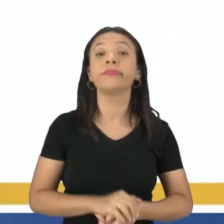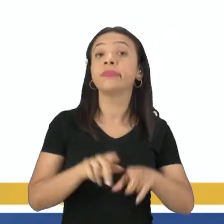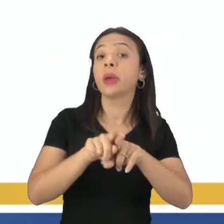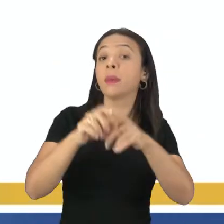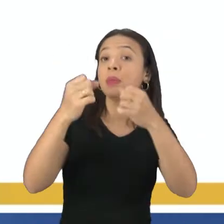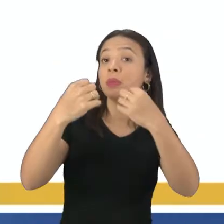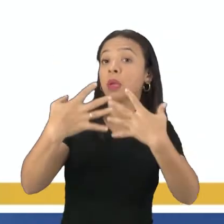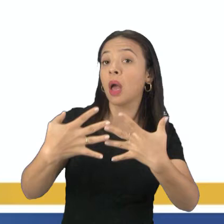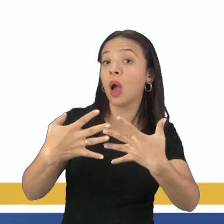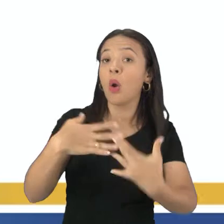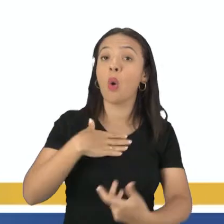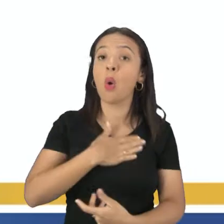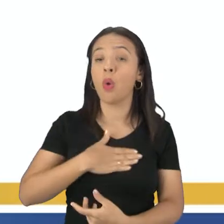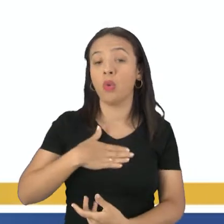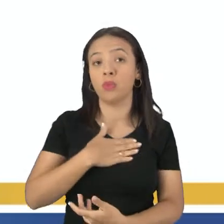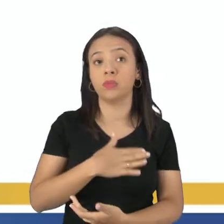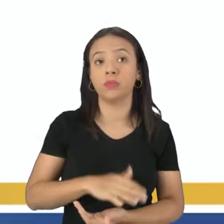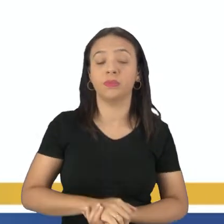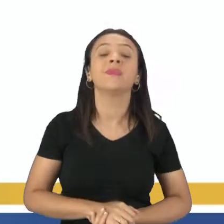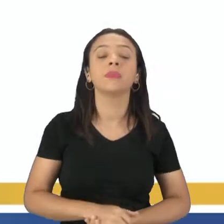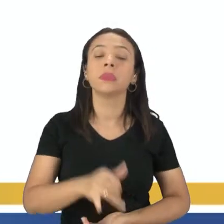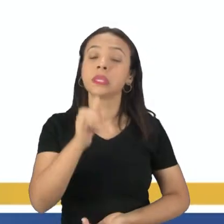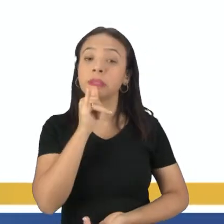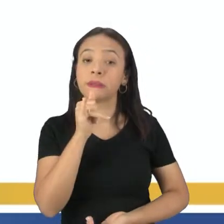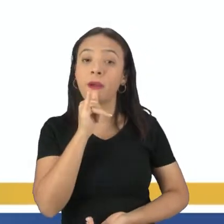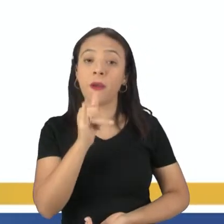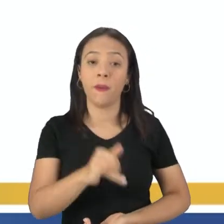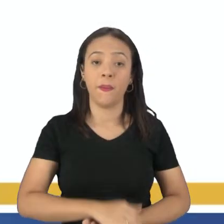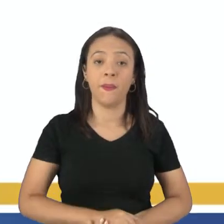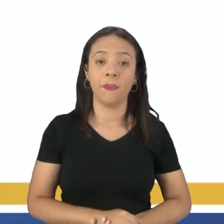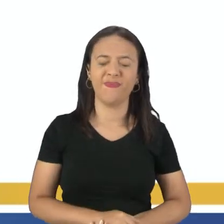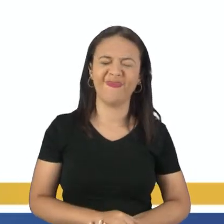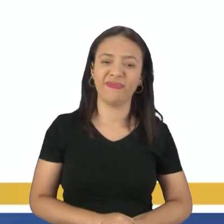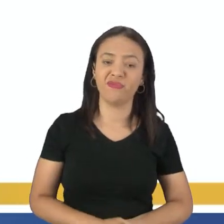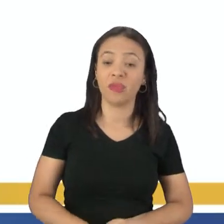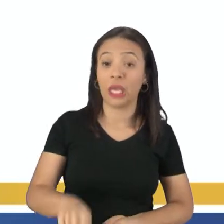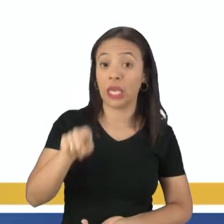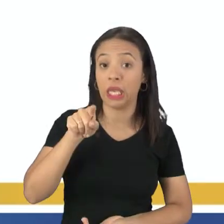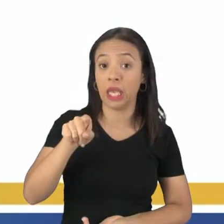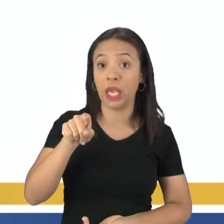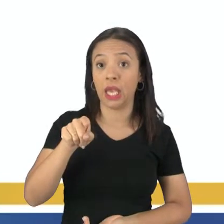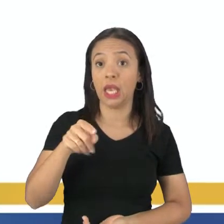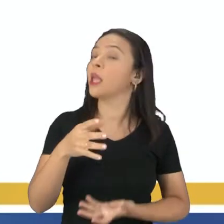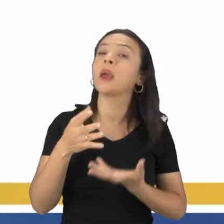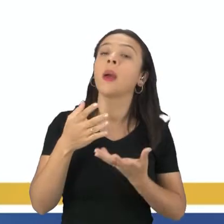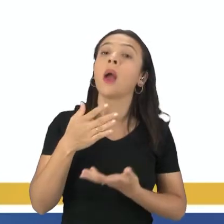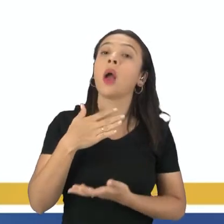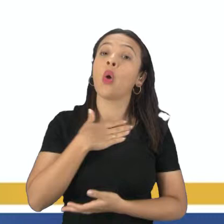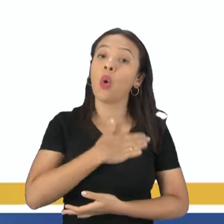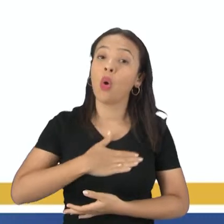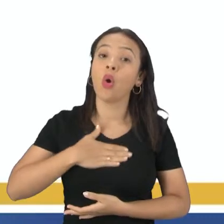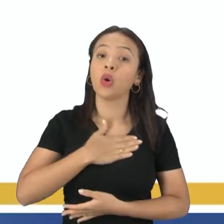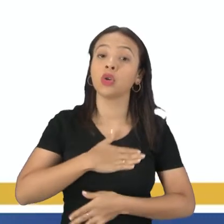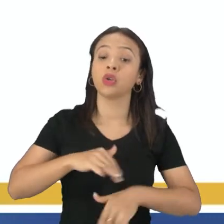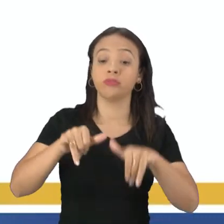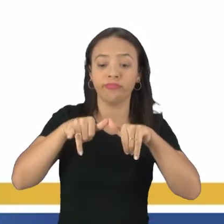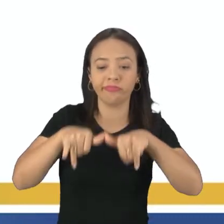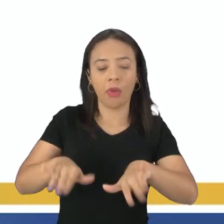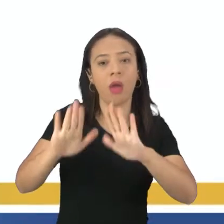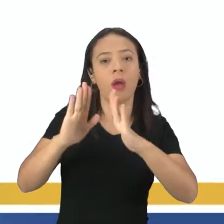sobre preferências, he prefers to stay at home. Ele prefere ficar em casa.